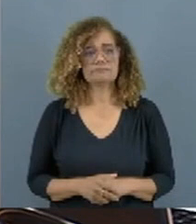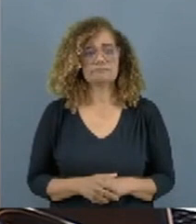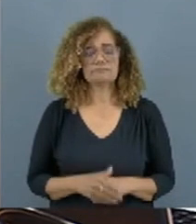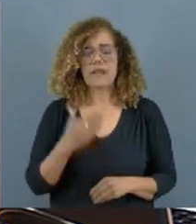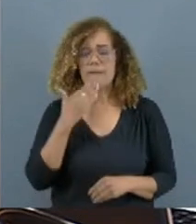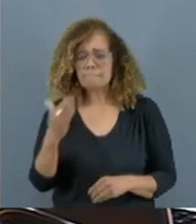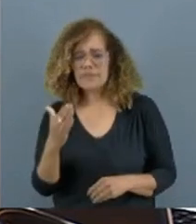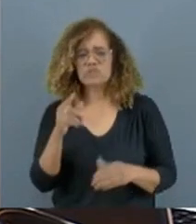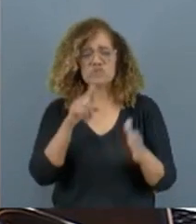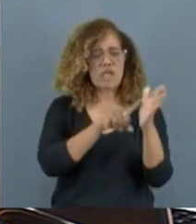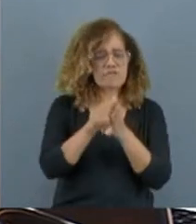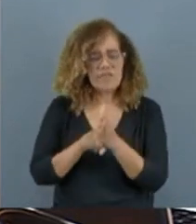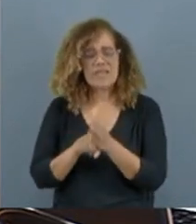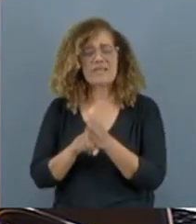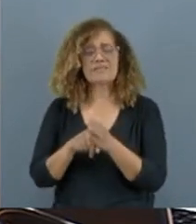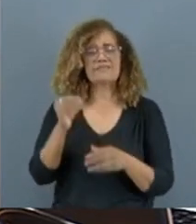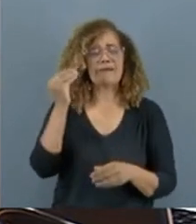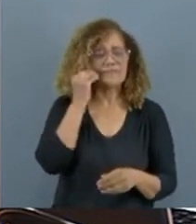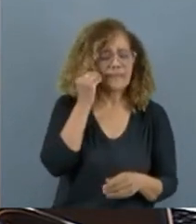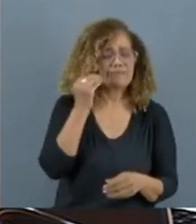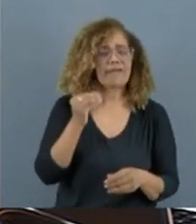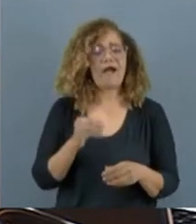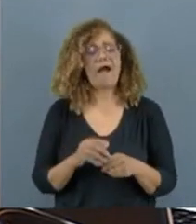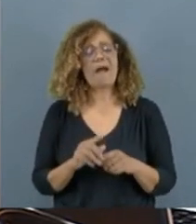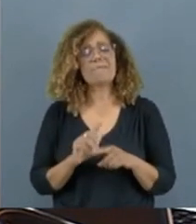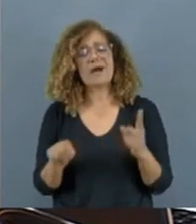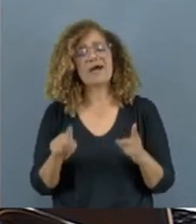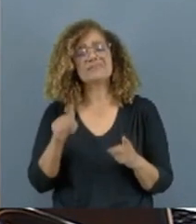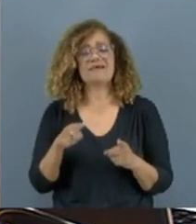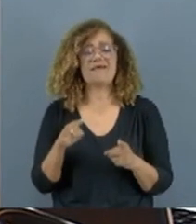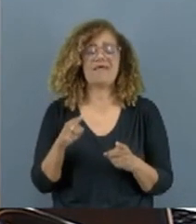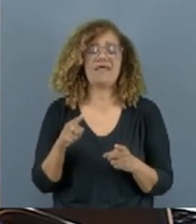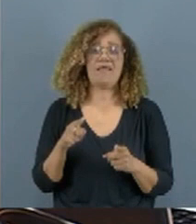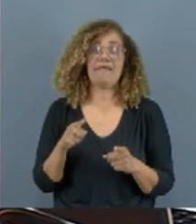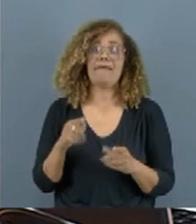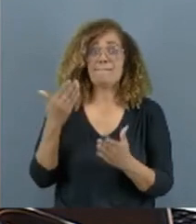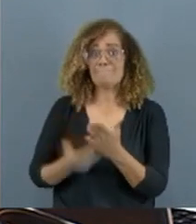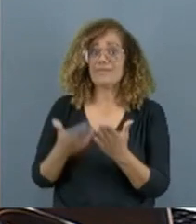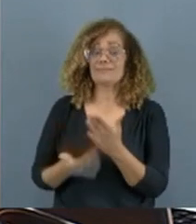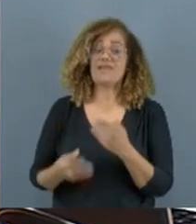pedir vista, tentar adiar, tentar atrasar, mas quando custa vida,